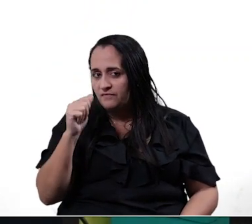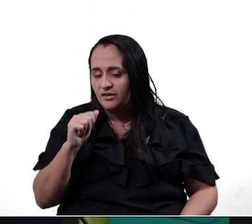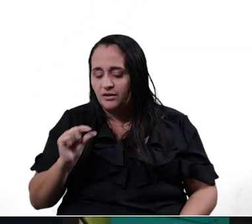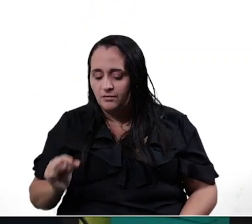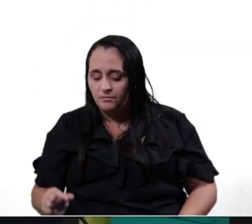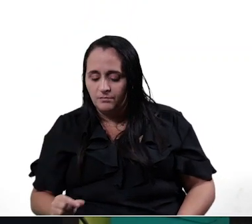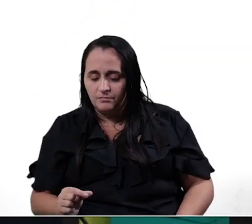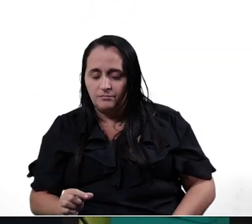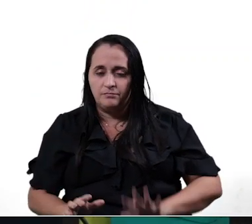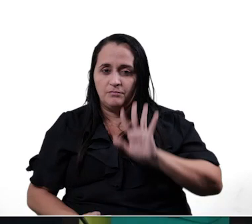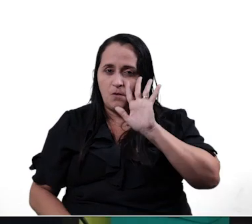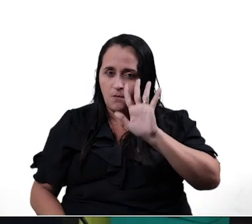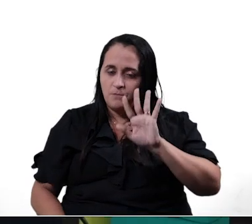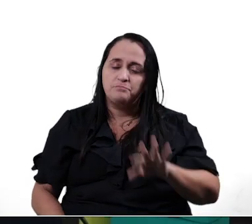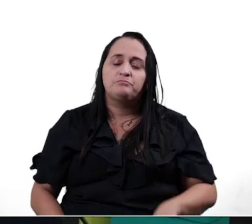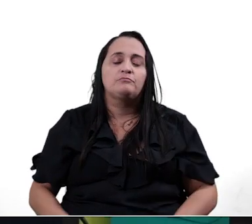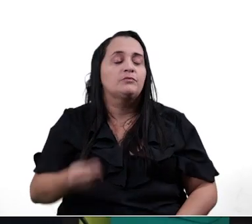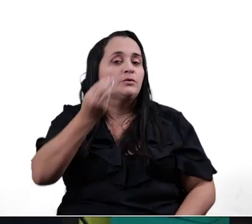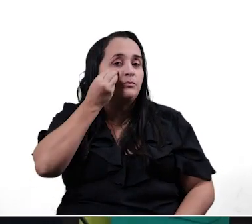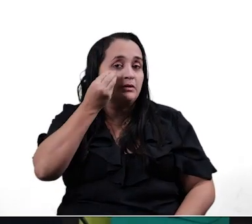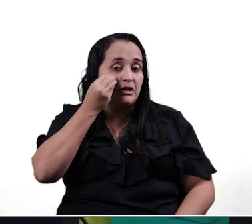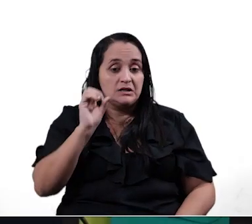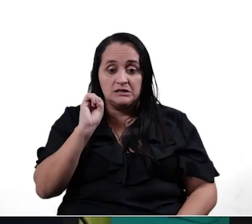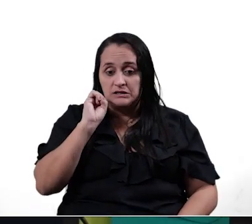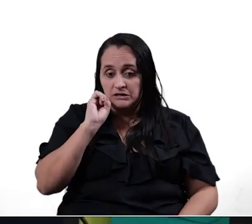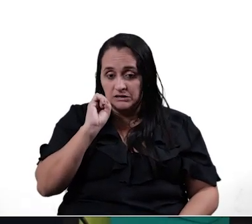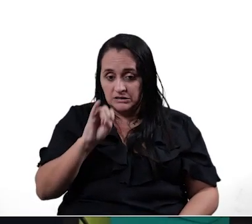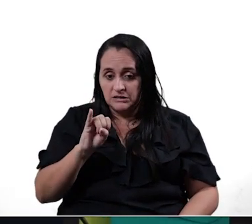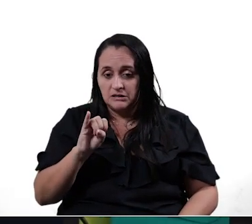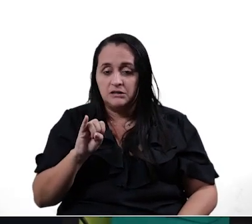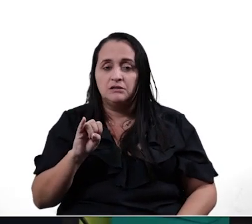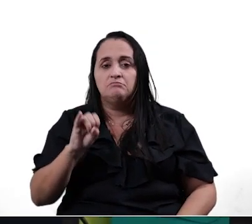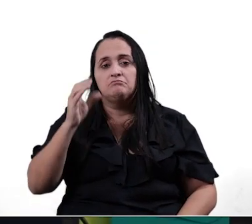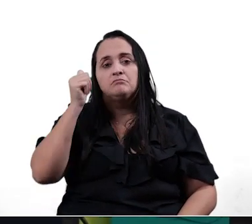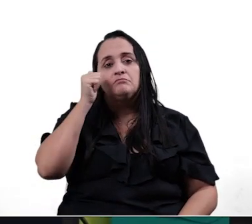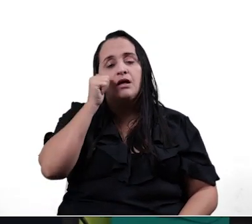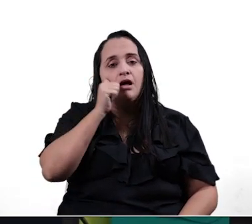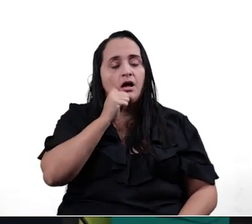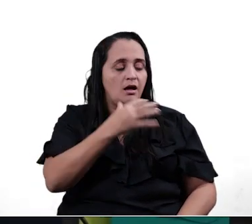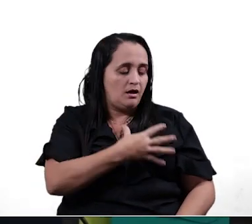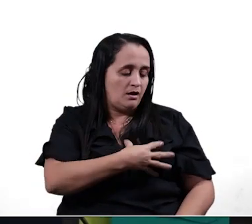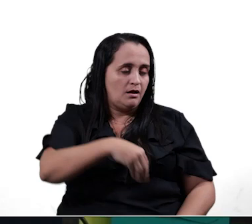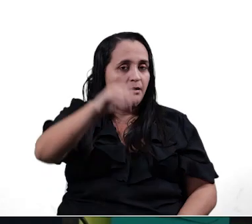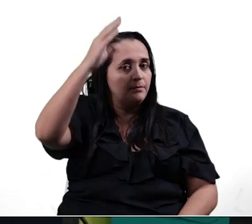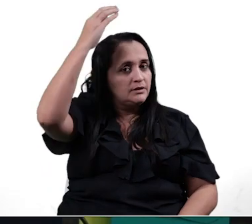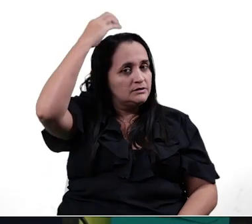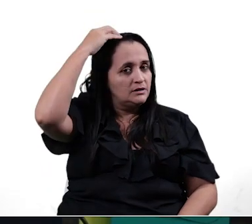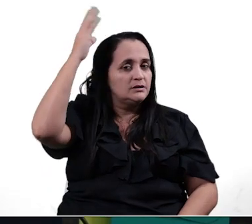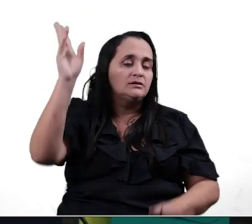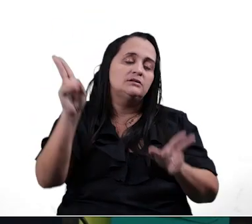Com o teste era o seguinte: se ela, ao dormir, sentisse embaixo